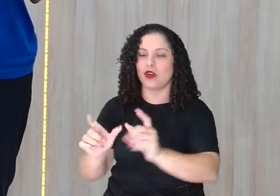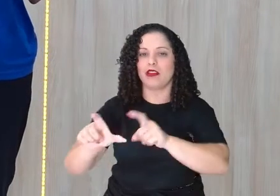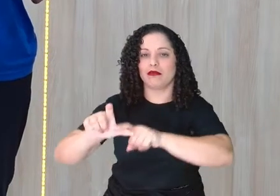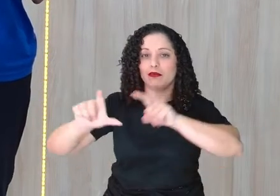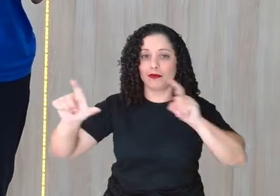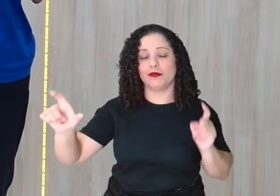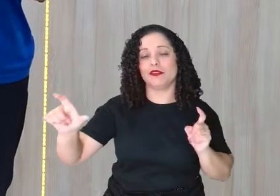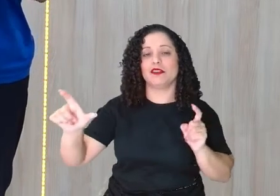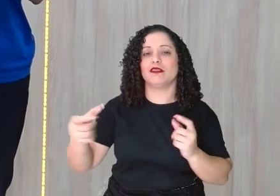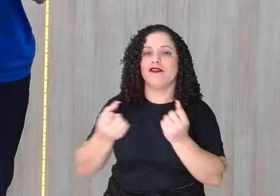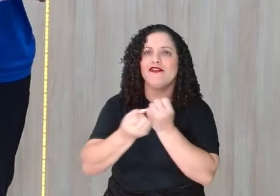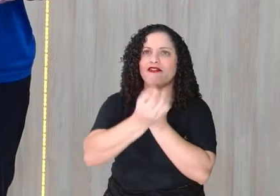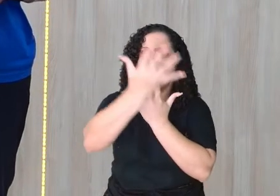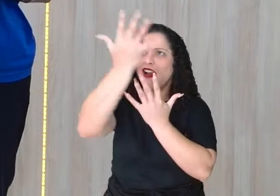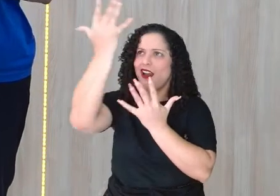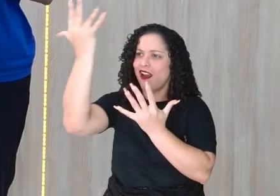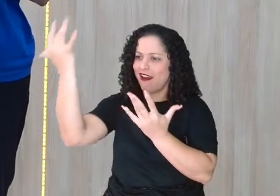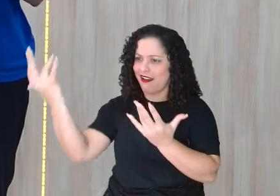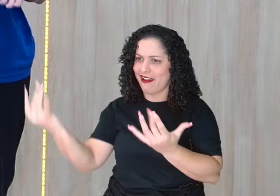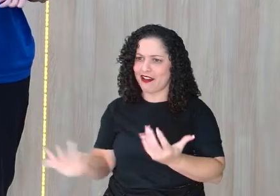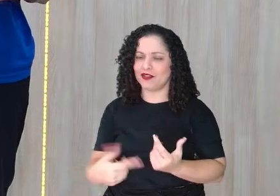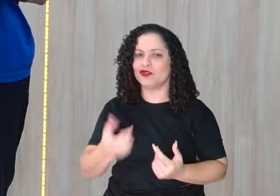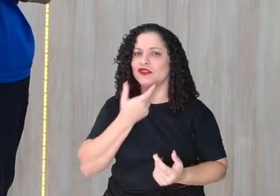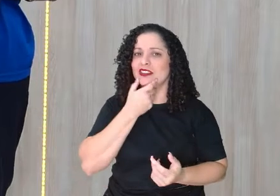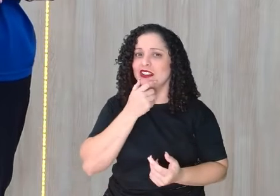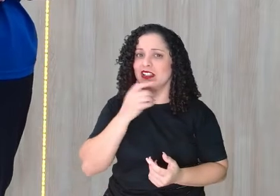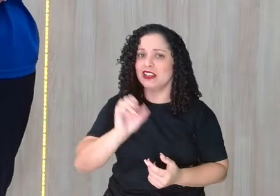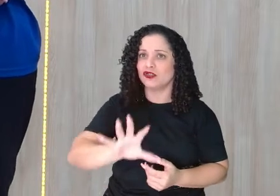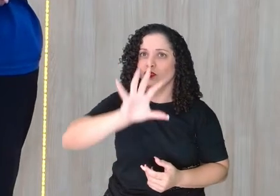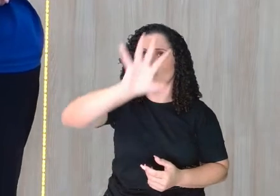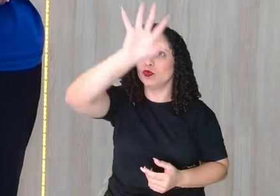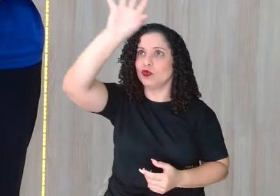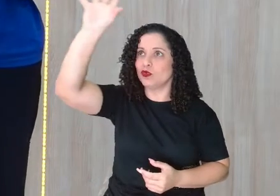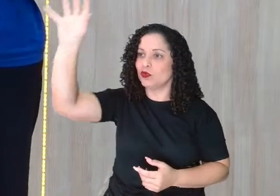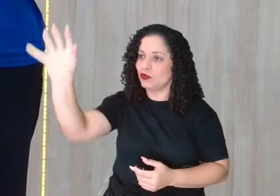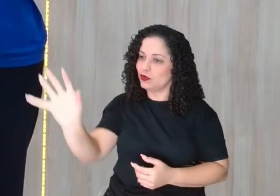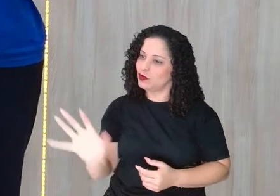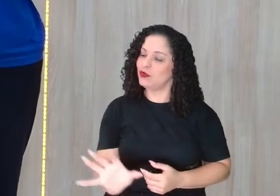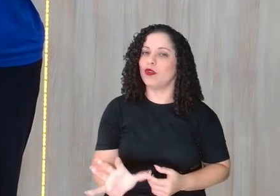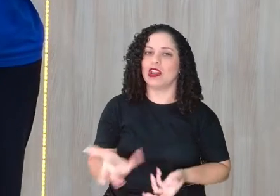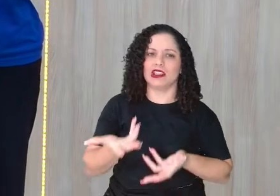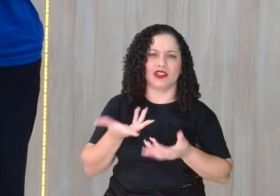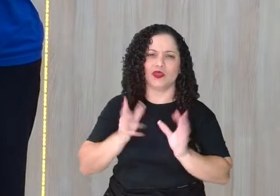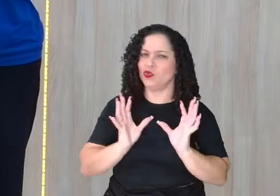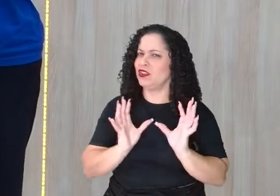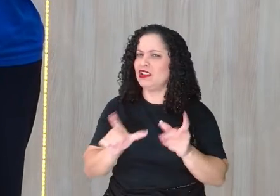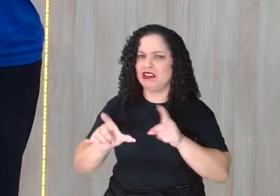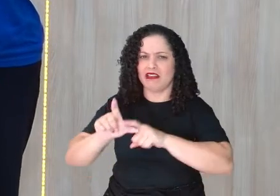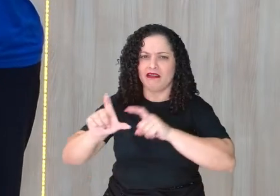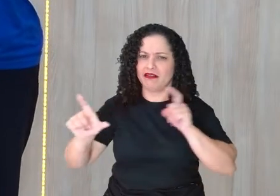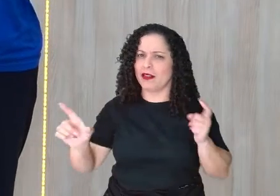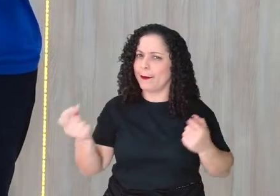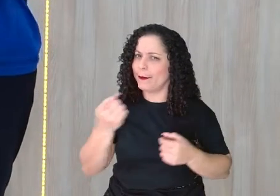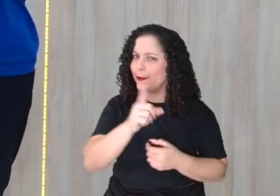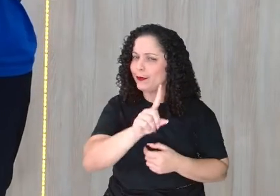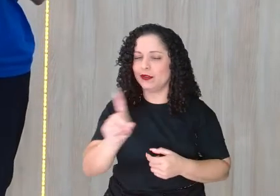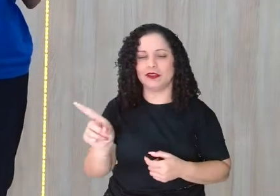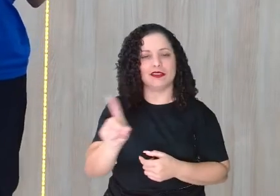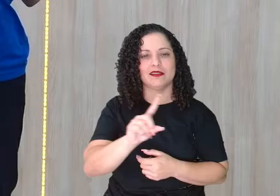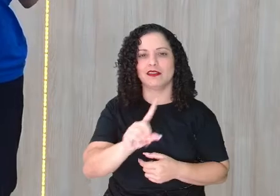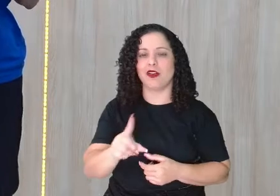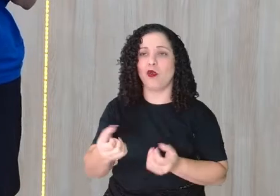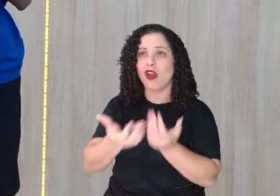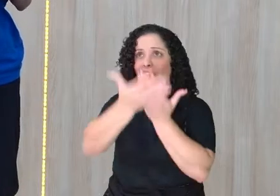muitos dos colonos, né, ingleses que habitavam aí essas 13 colônias não desejavam a independência, né? para